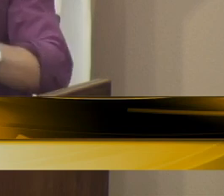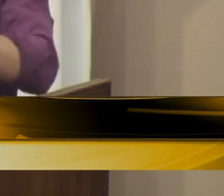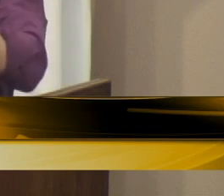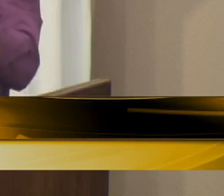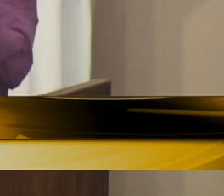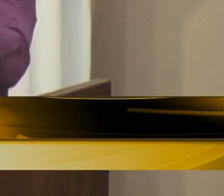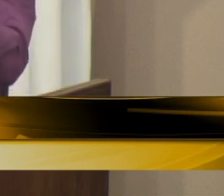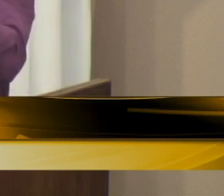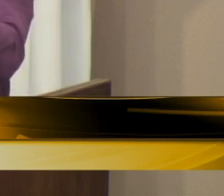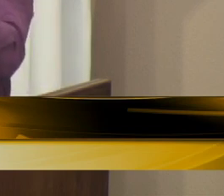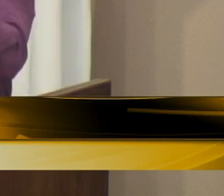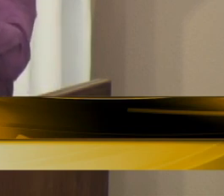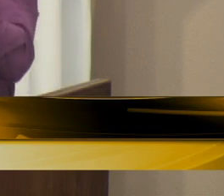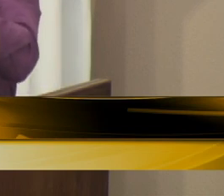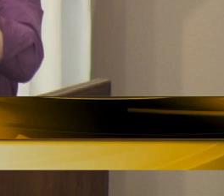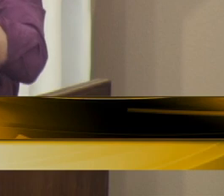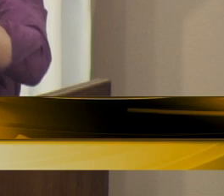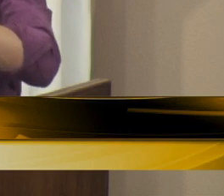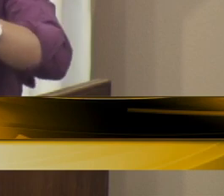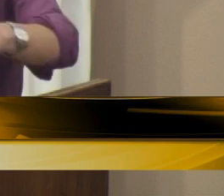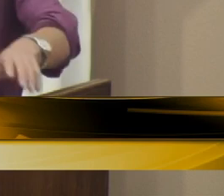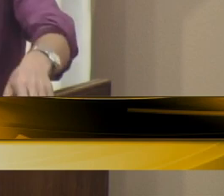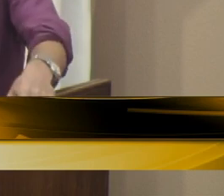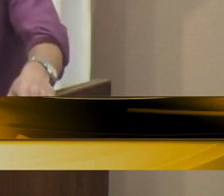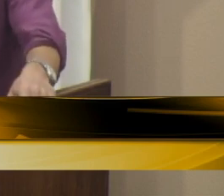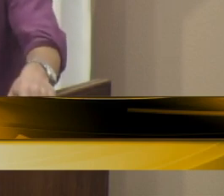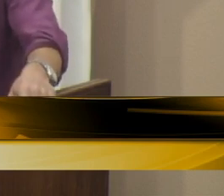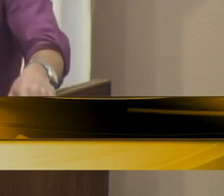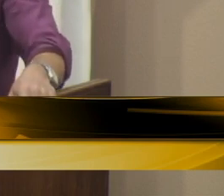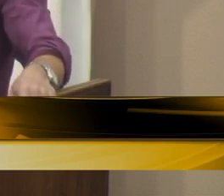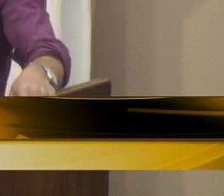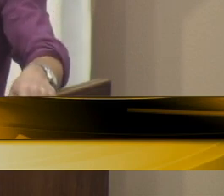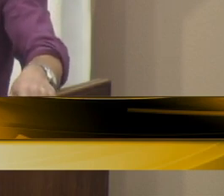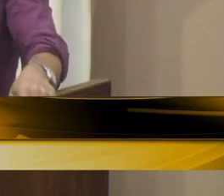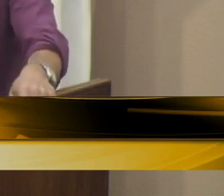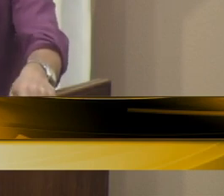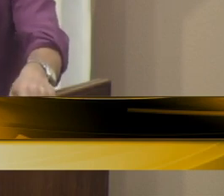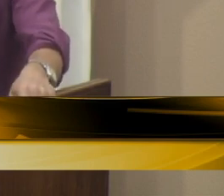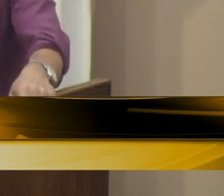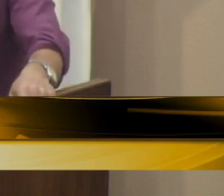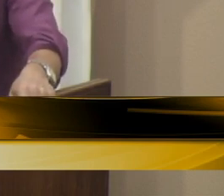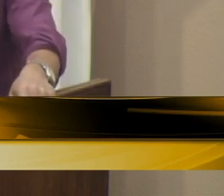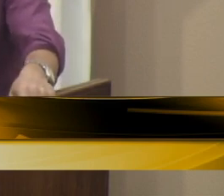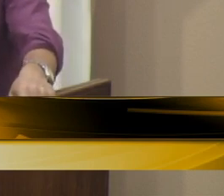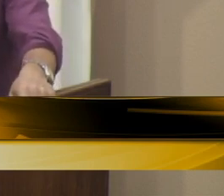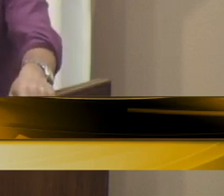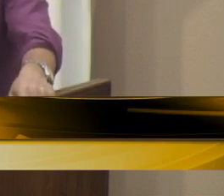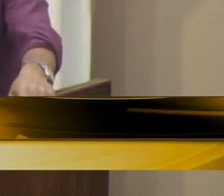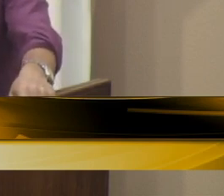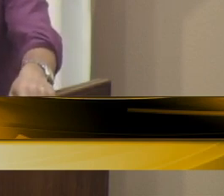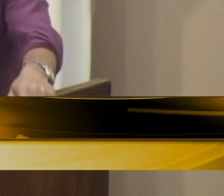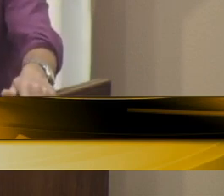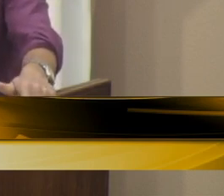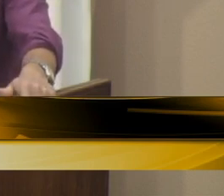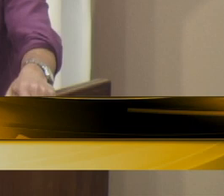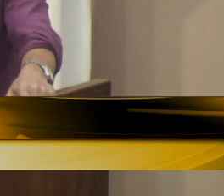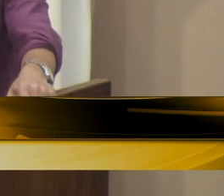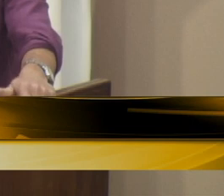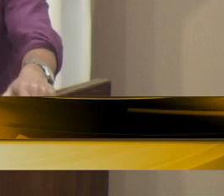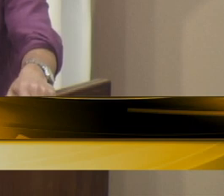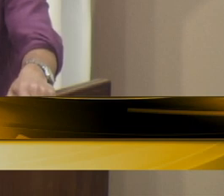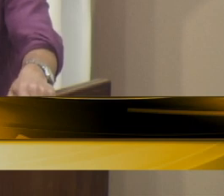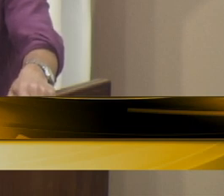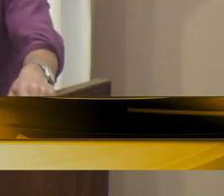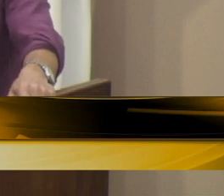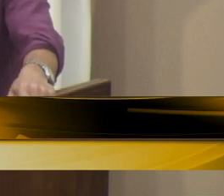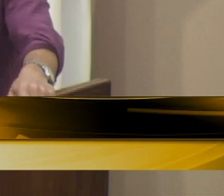onde nós vivemos, não tem valor que pague. Então, pode ter certeza, infelizmente, que vai acontecer muito mais coisas